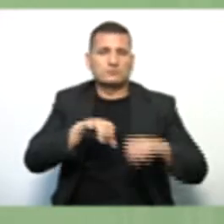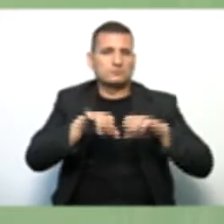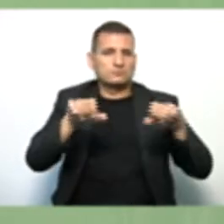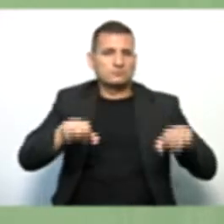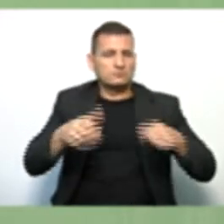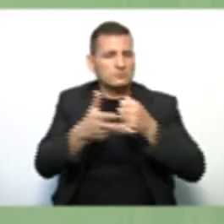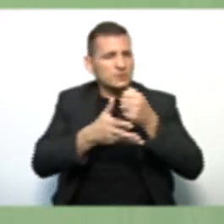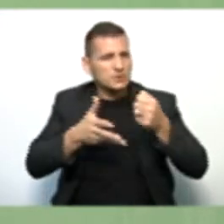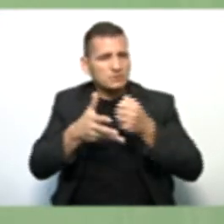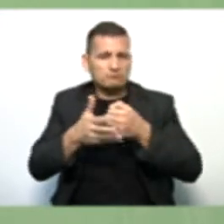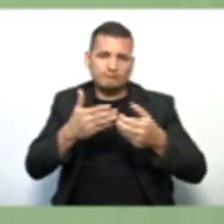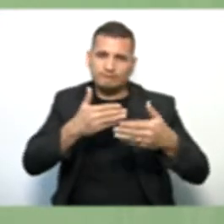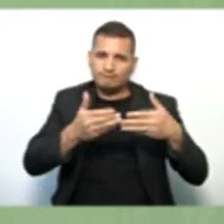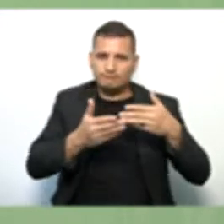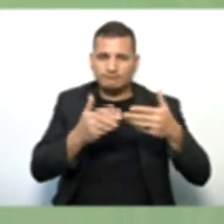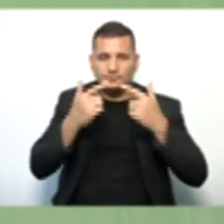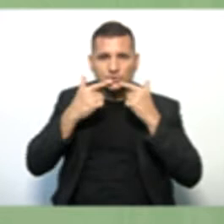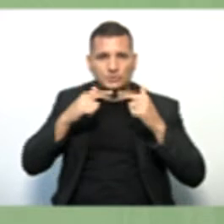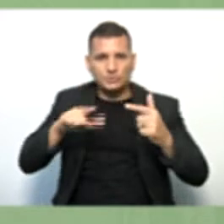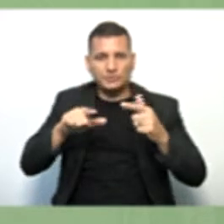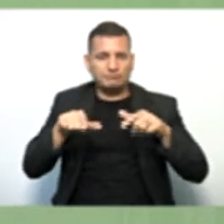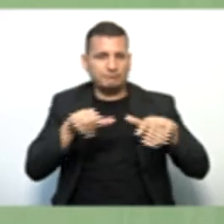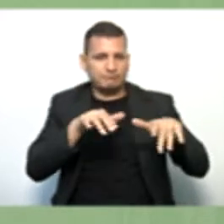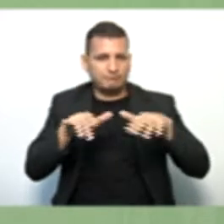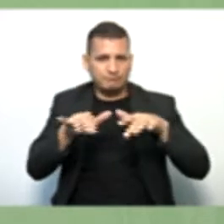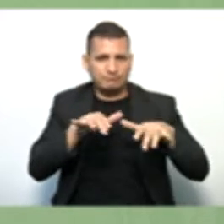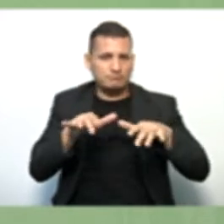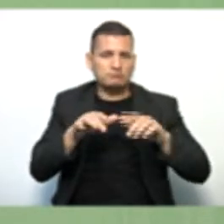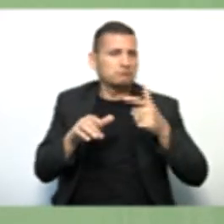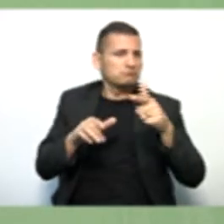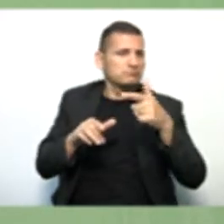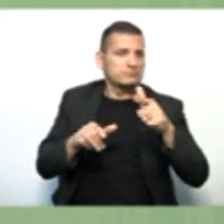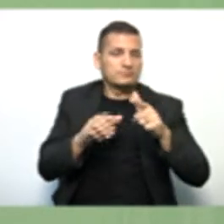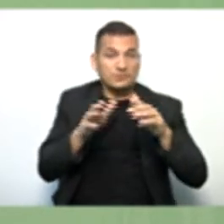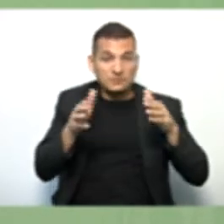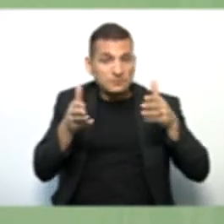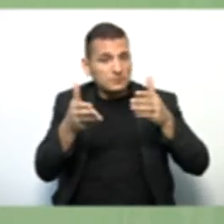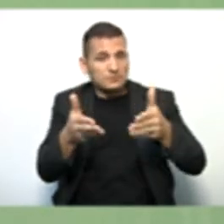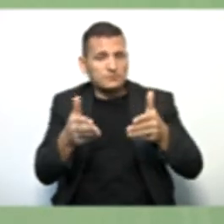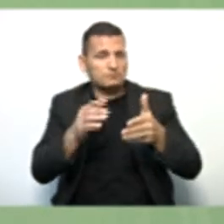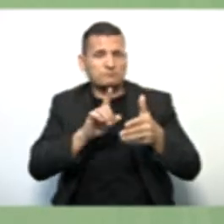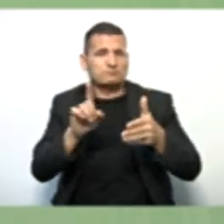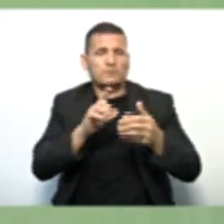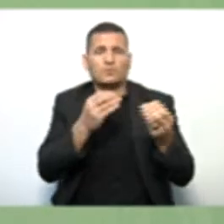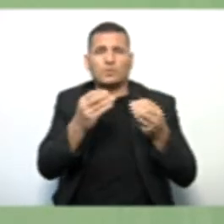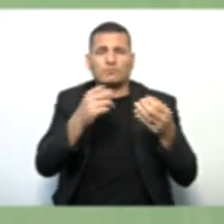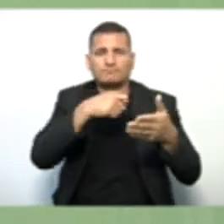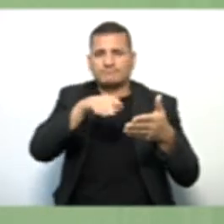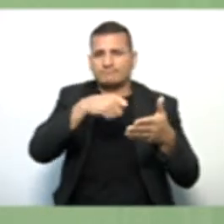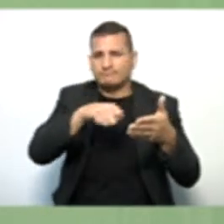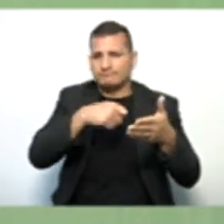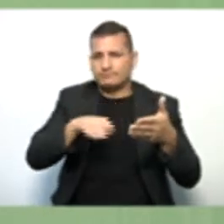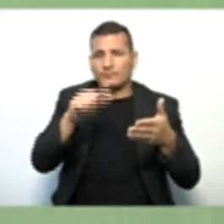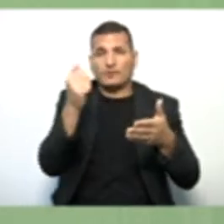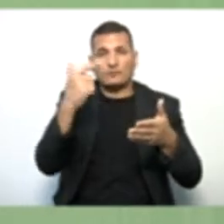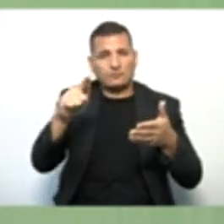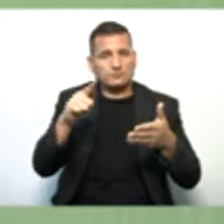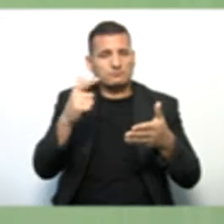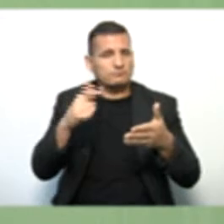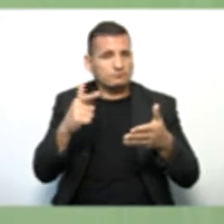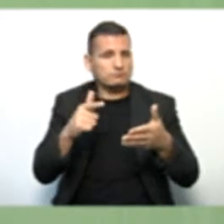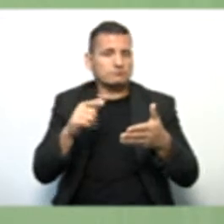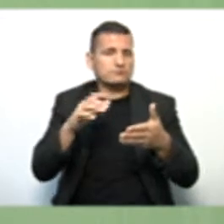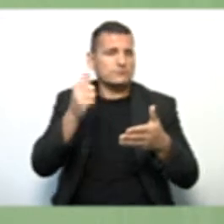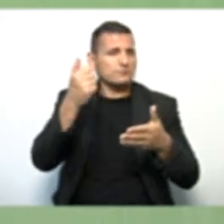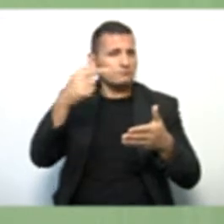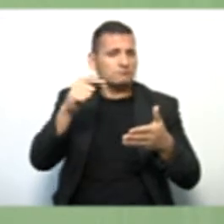de programação. Não existe uma forma específica de como deve ser escrito o algoritmo. Eles